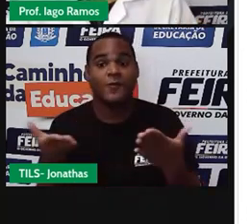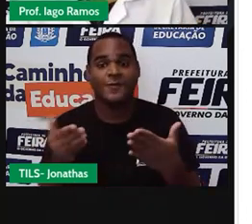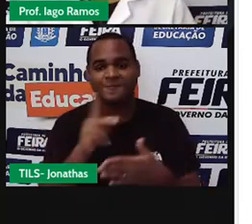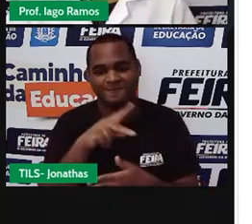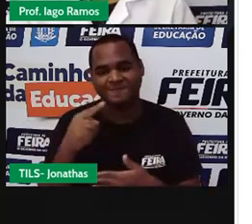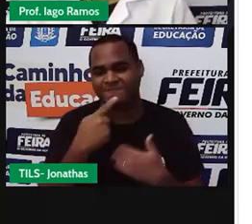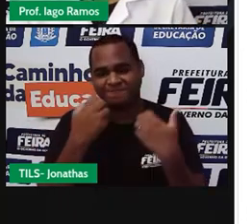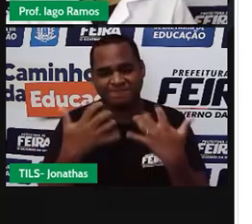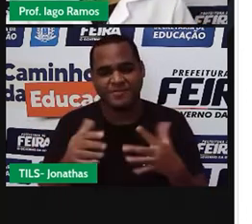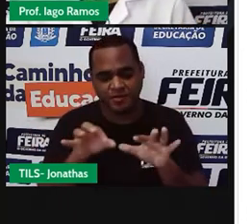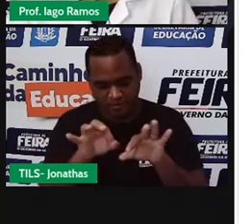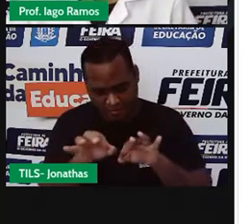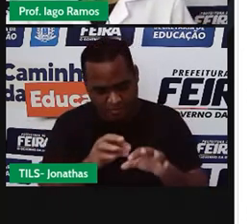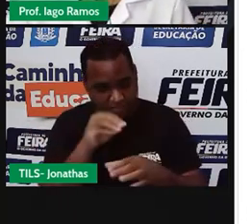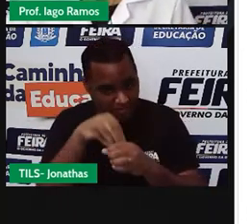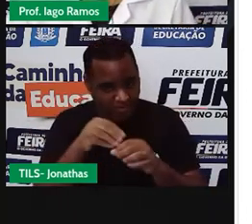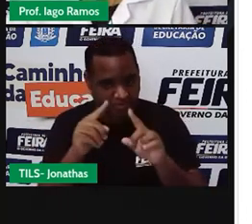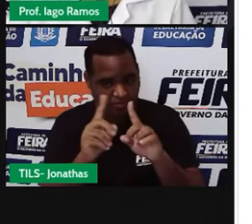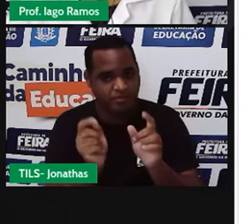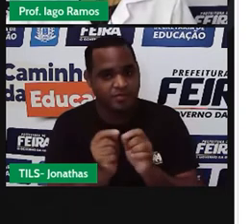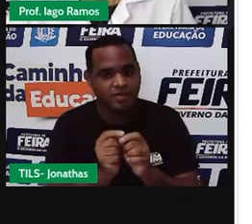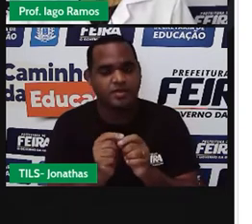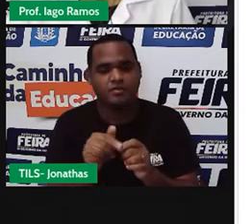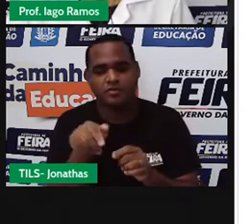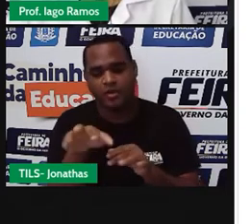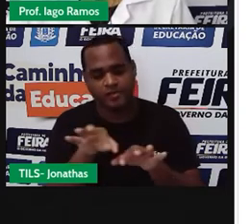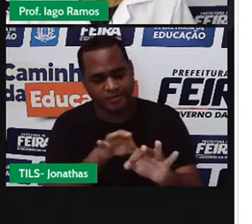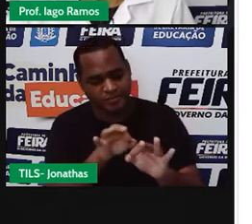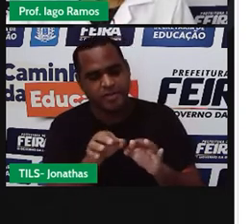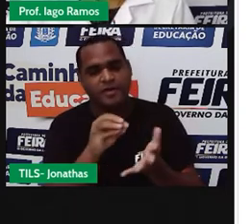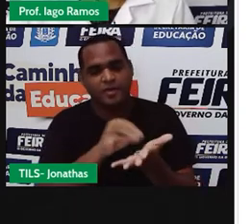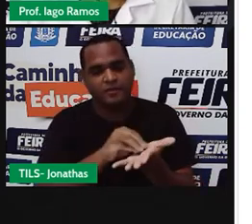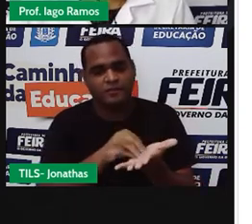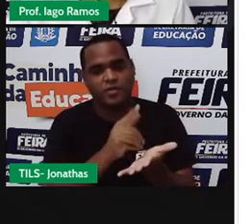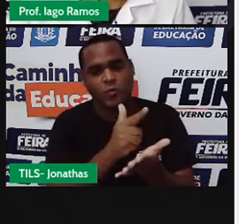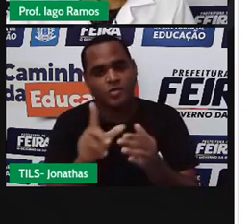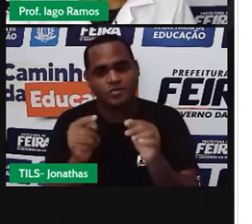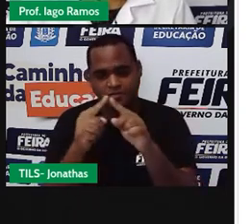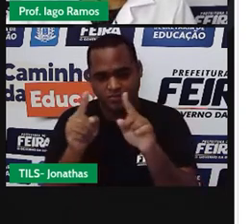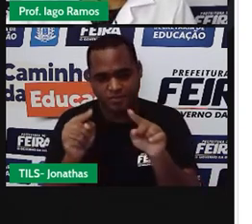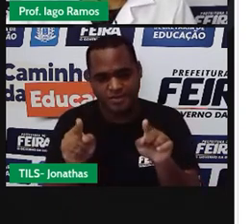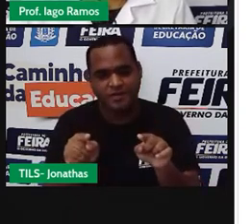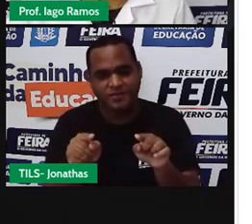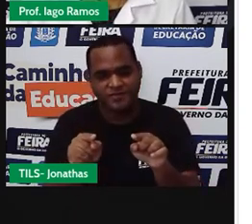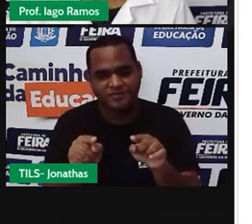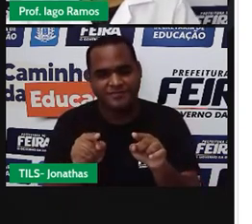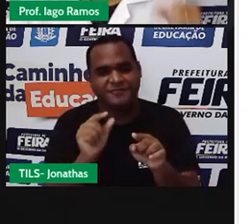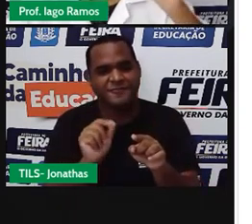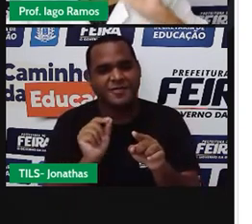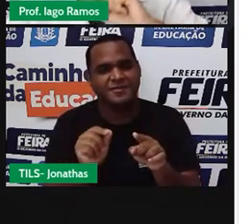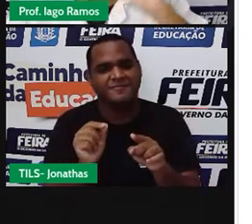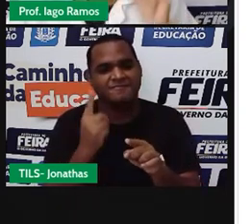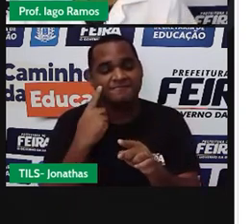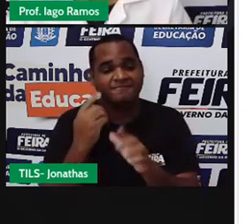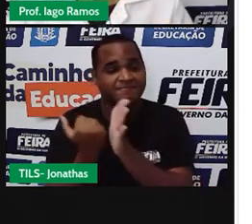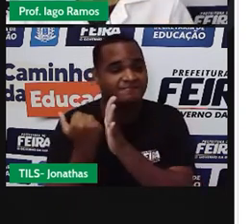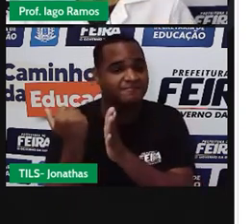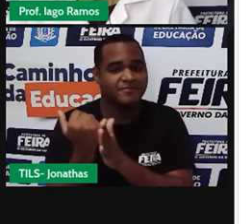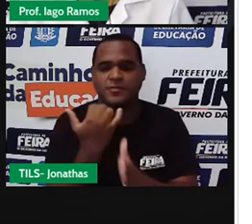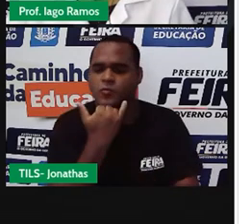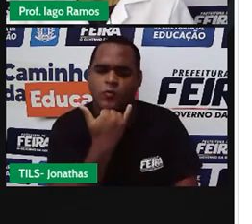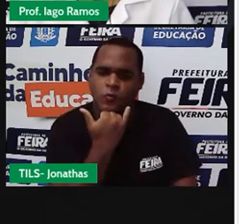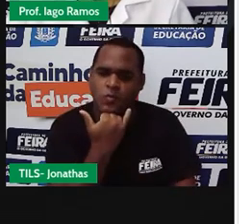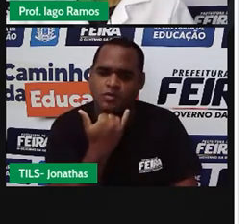resolveu que tá dentro dos parentes vamos resolver o que sobrou dentro das chaves aliás desculpa